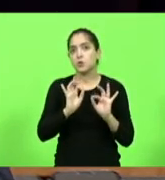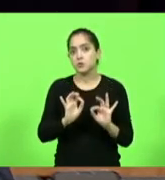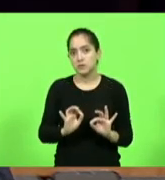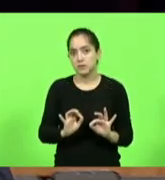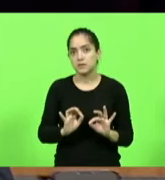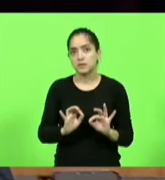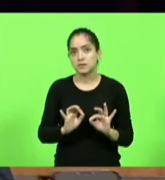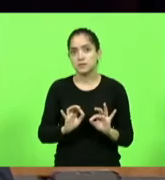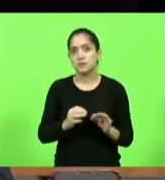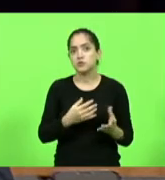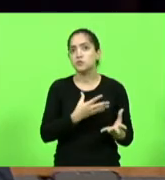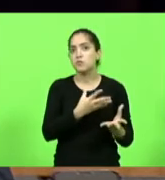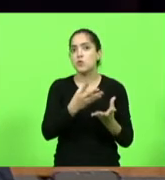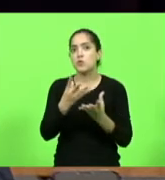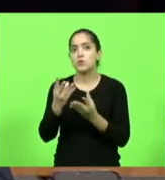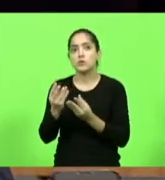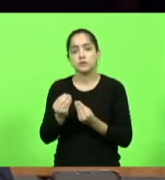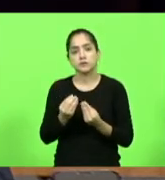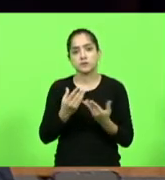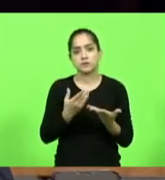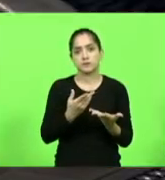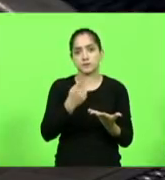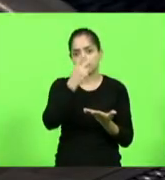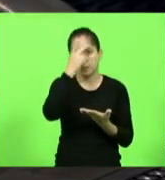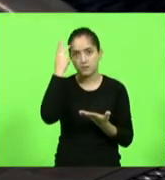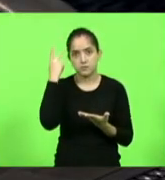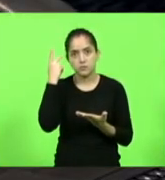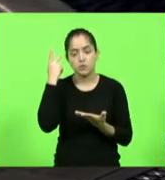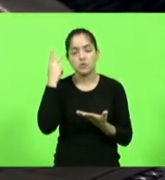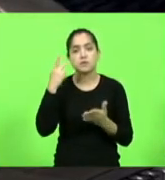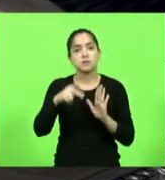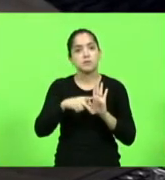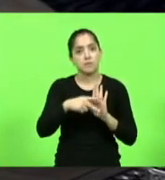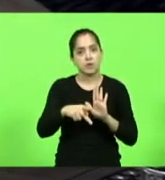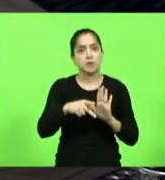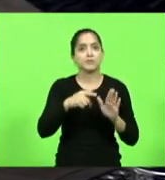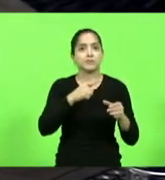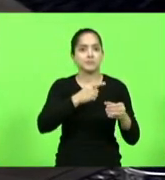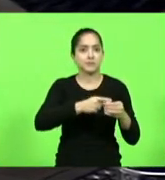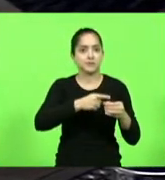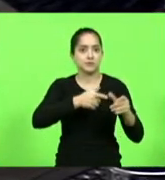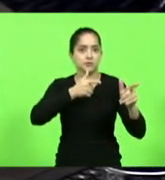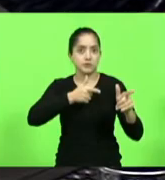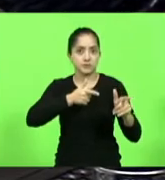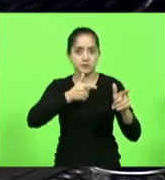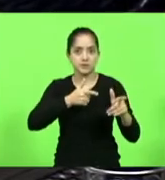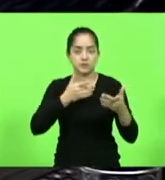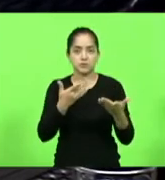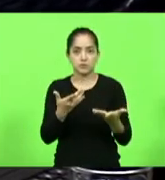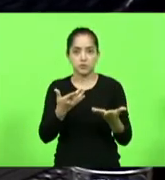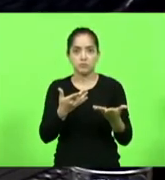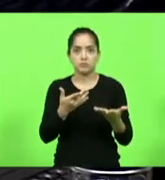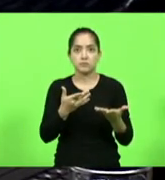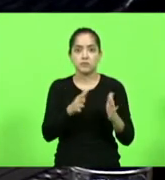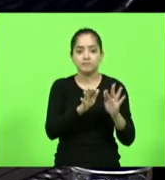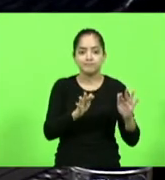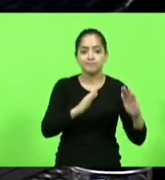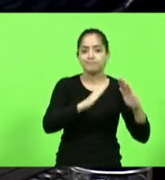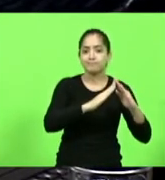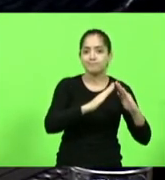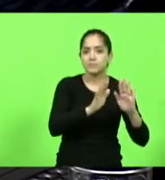dos milhares de caçadorenses, desde o cidadão humilde com a sua casinha